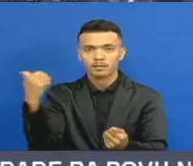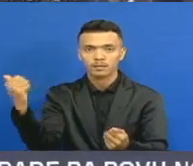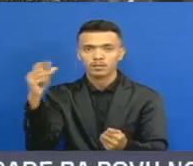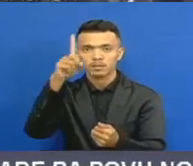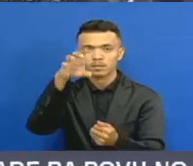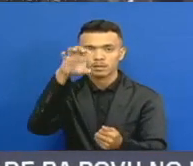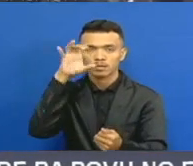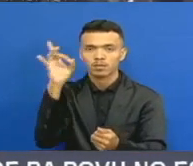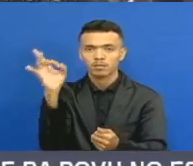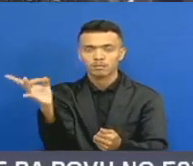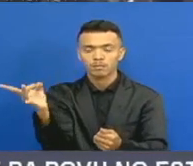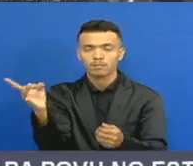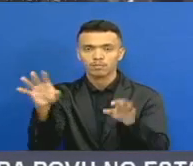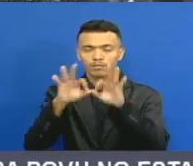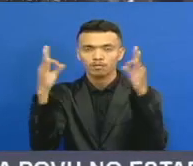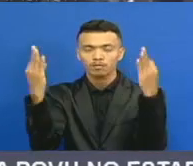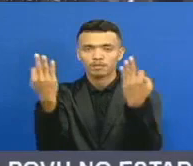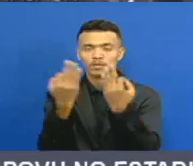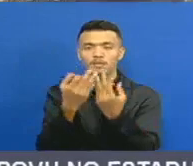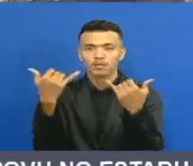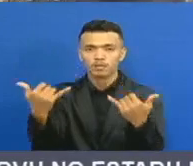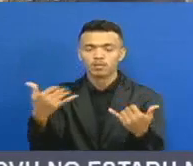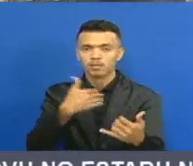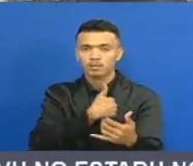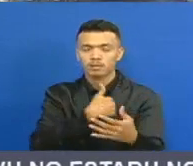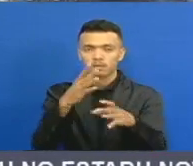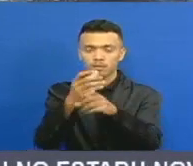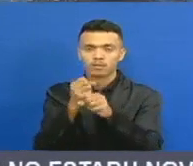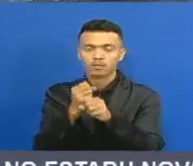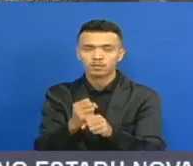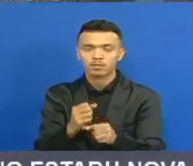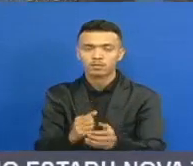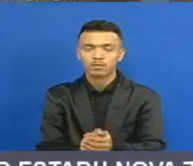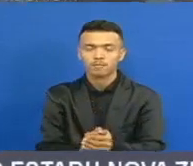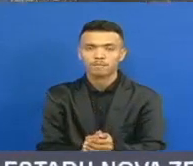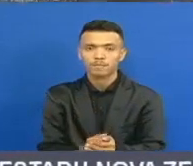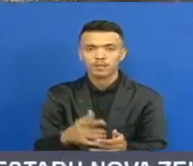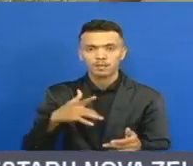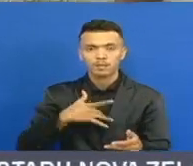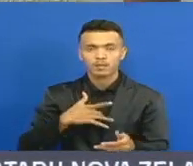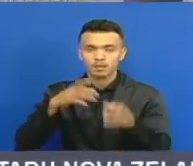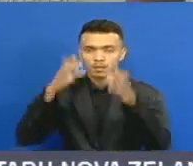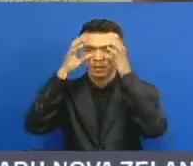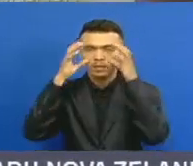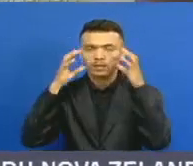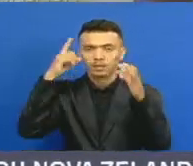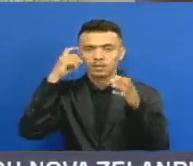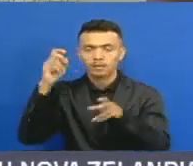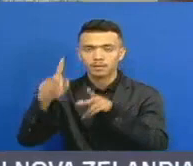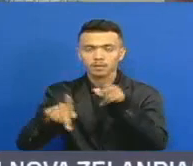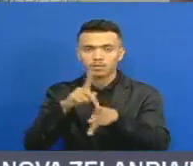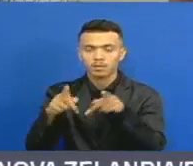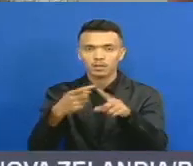158 kakak memang tuado dan sidak sim tuagoro habitante Luiz Aparício Pinto Santa Triste tamba comunidade